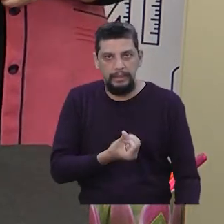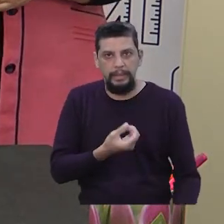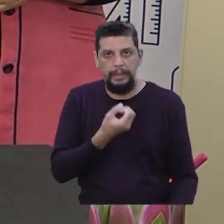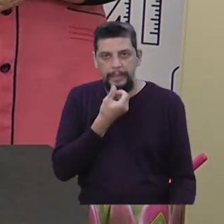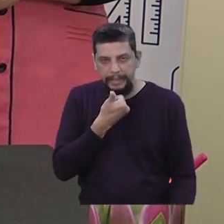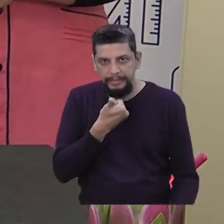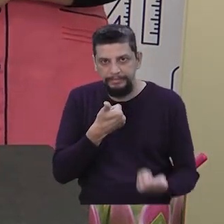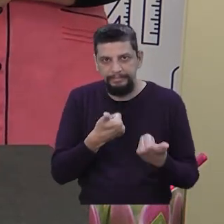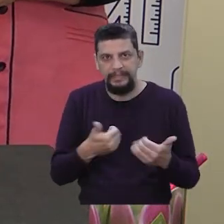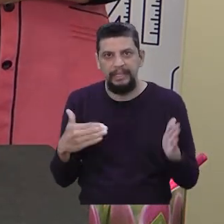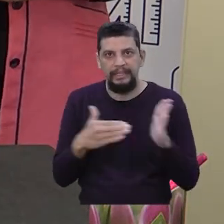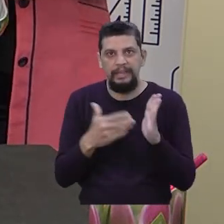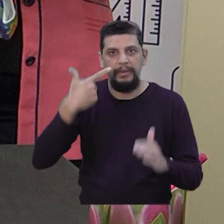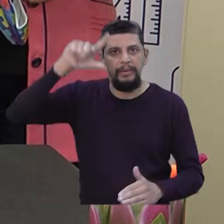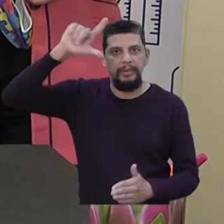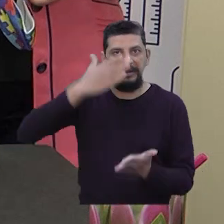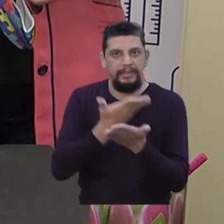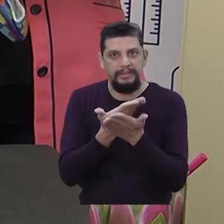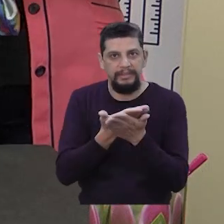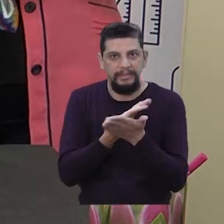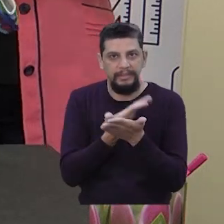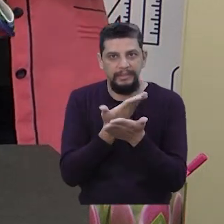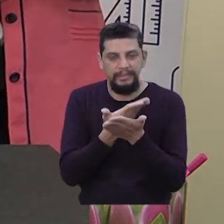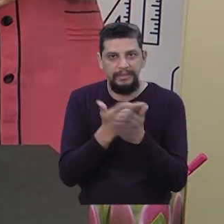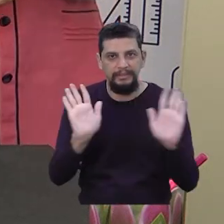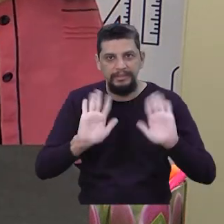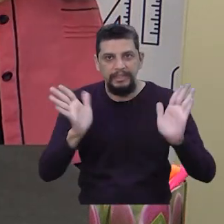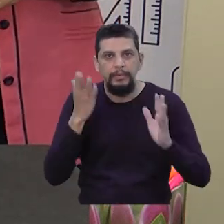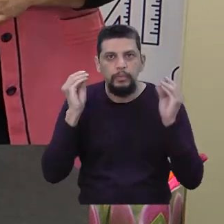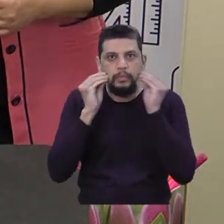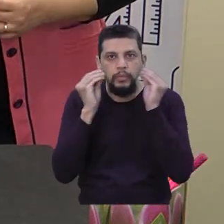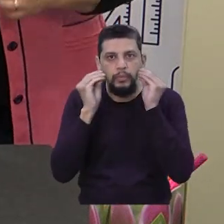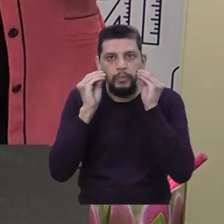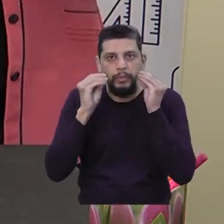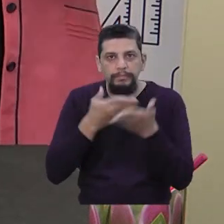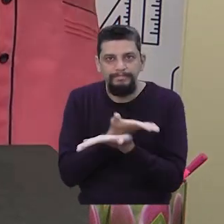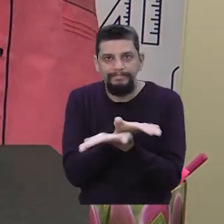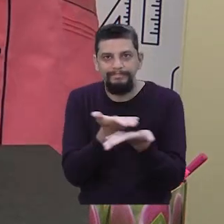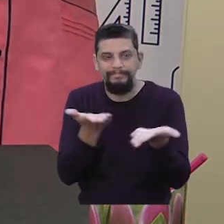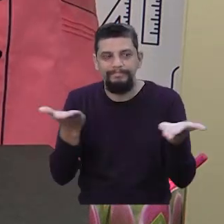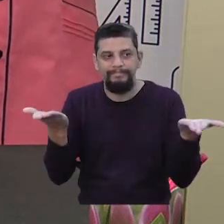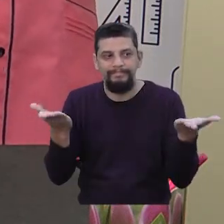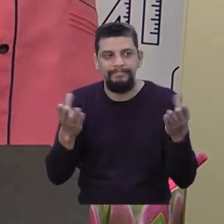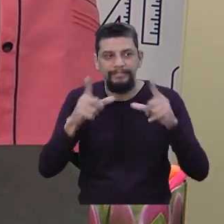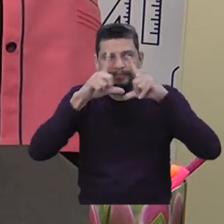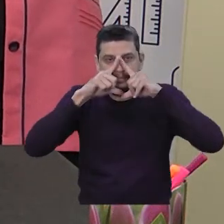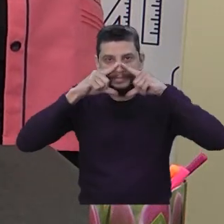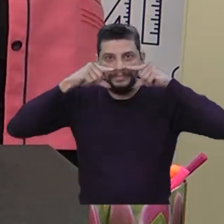Até a próxima! Tchau, tchau! Até a próxima! Tchau, crianças! Um beijo!